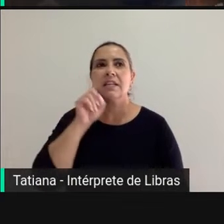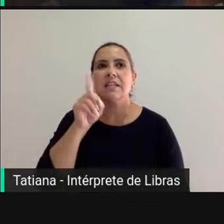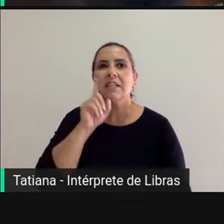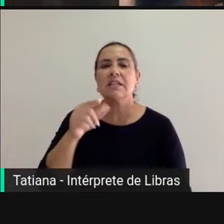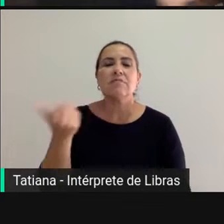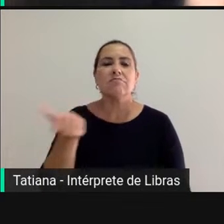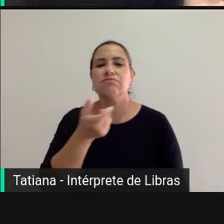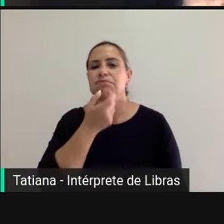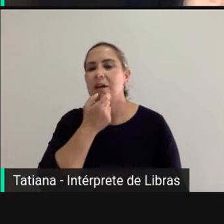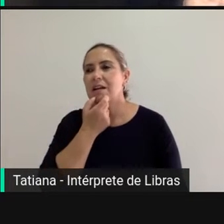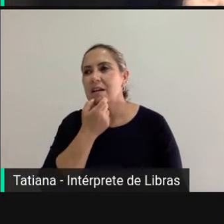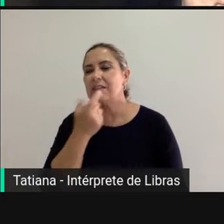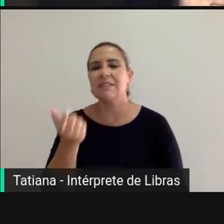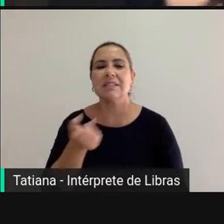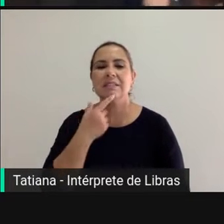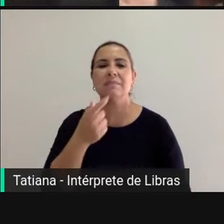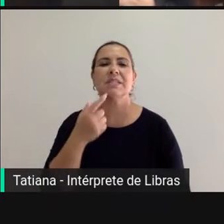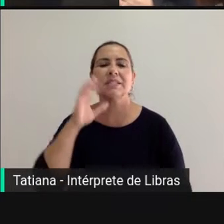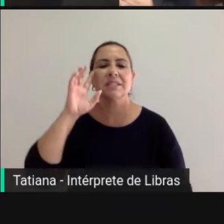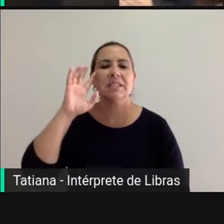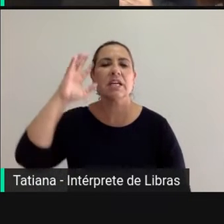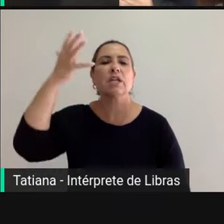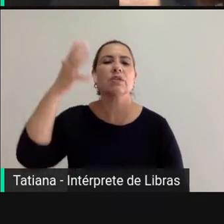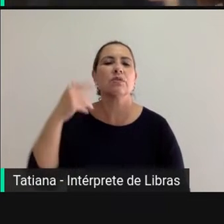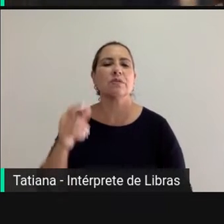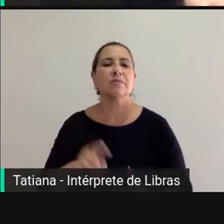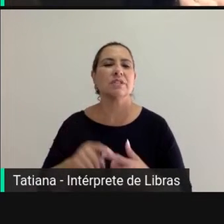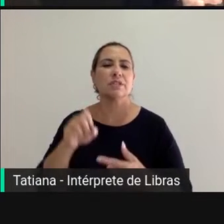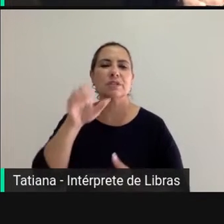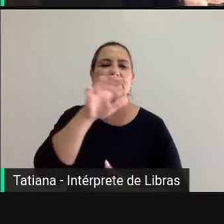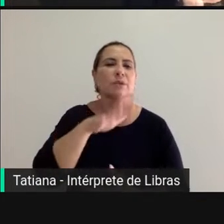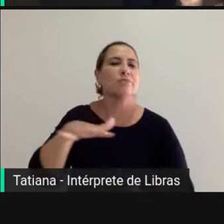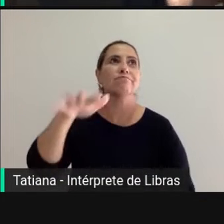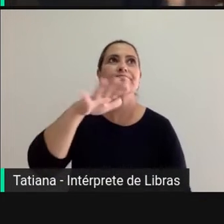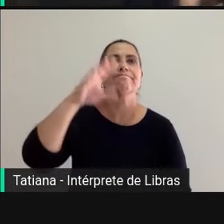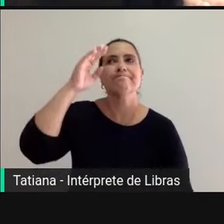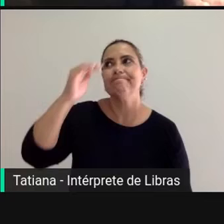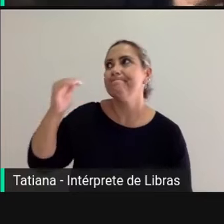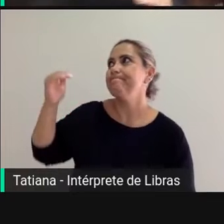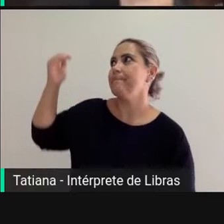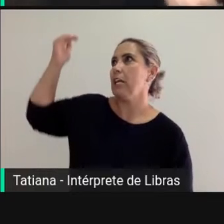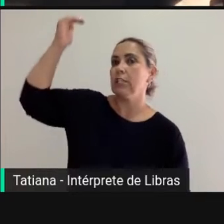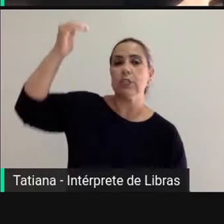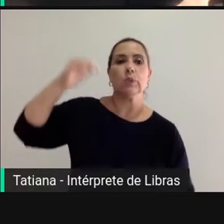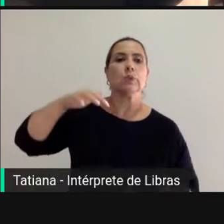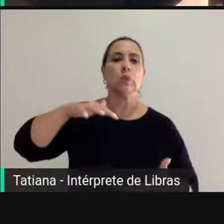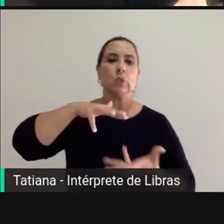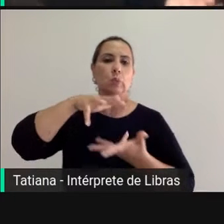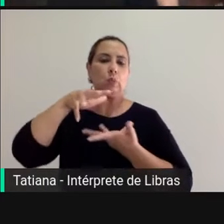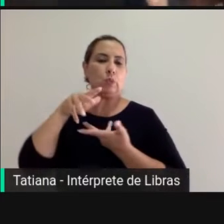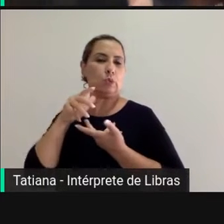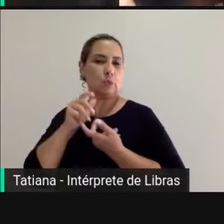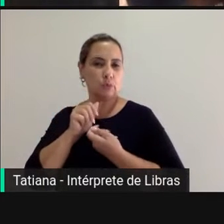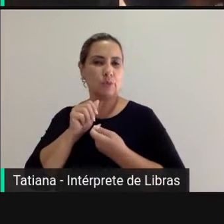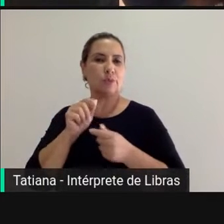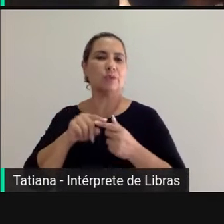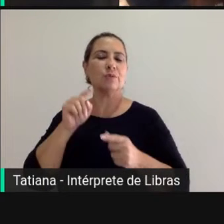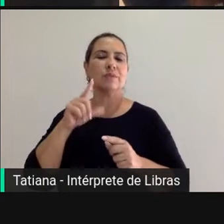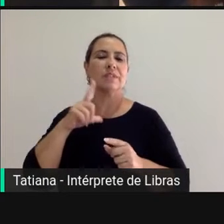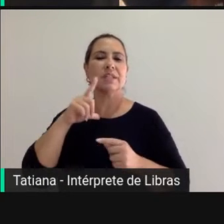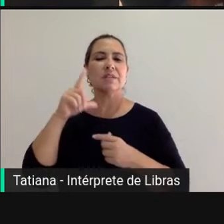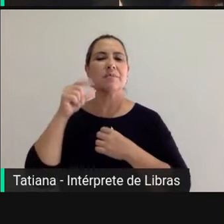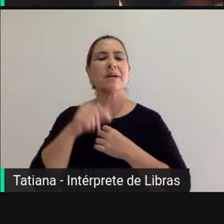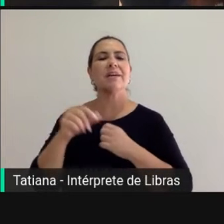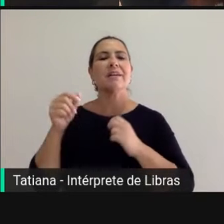foi o Brexit. Então, são decisões que são tomadas em nível absolutamente global, numa escala mundial, e que a gente vê